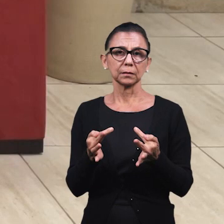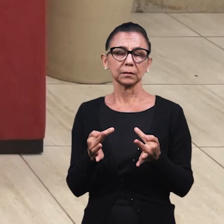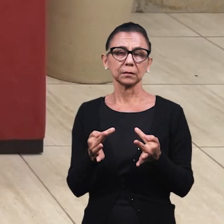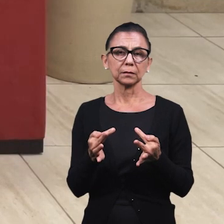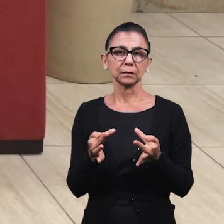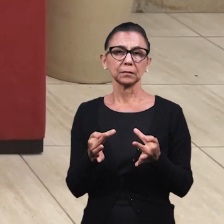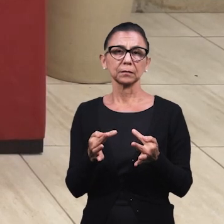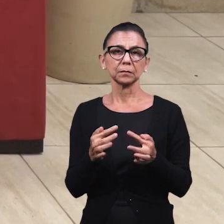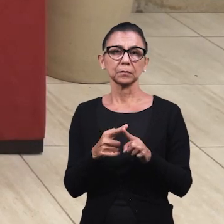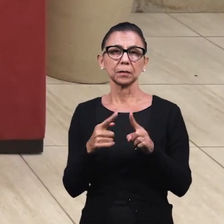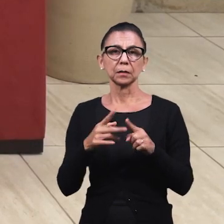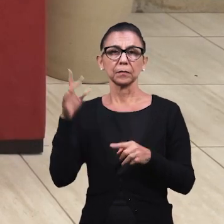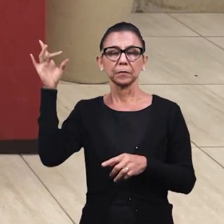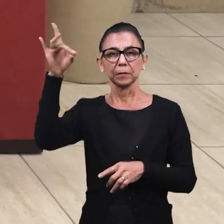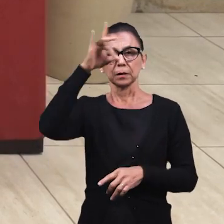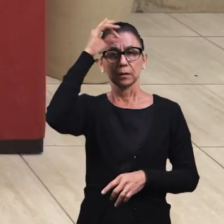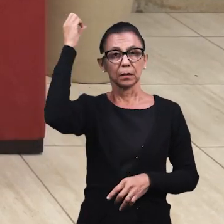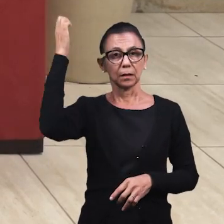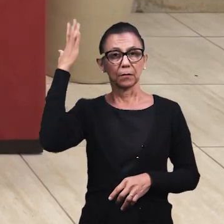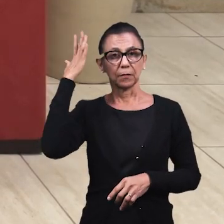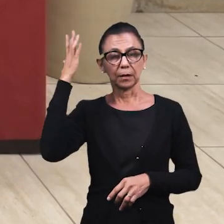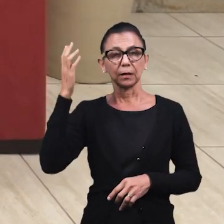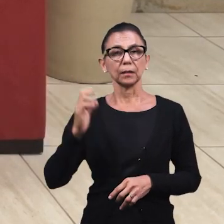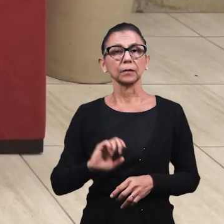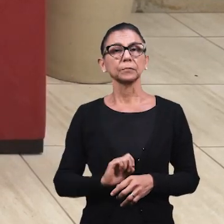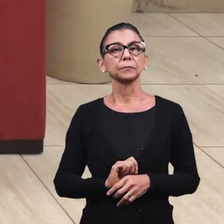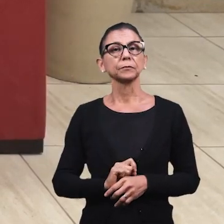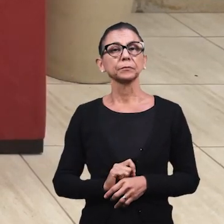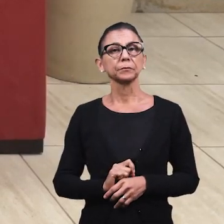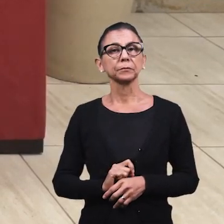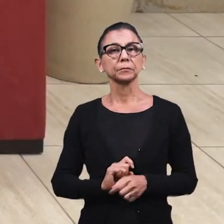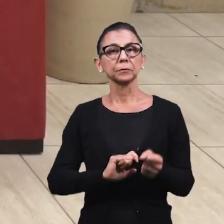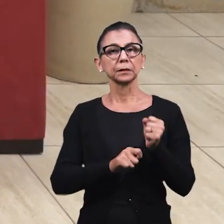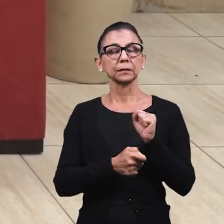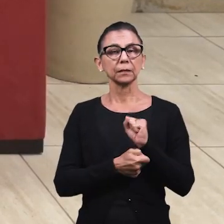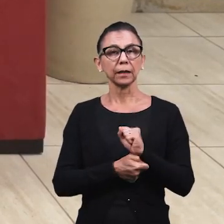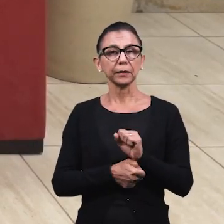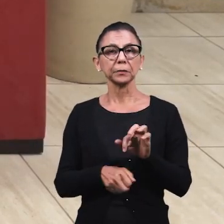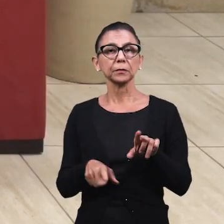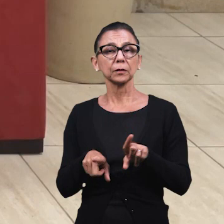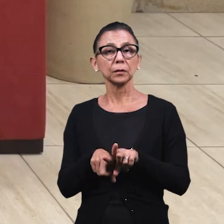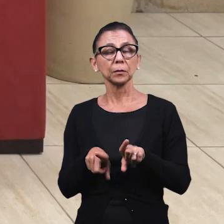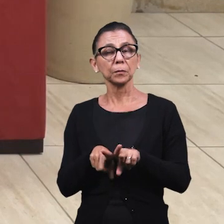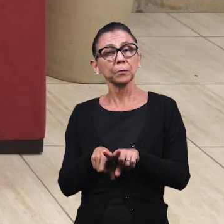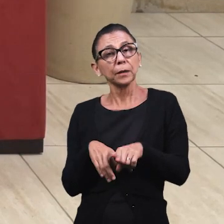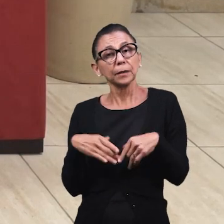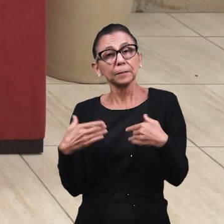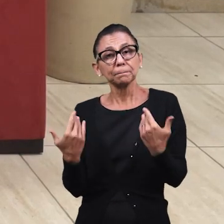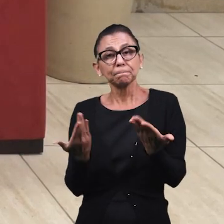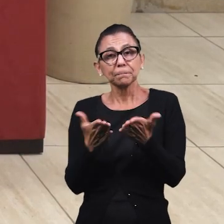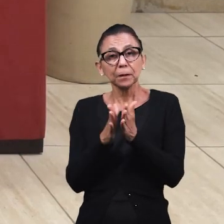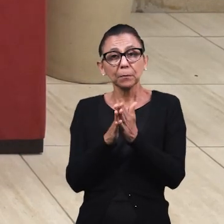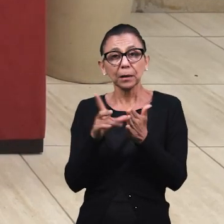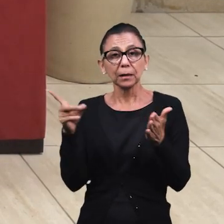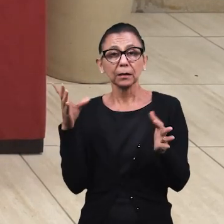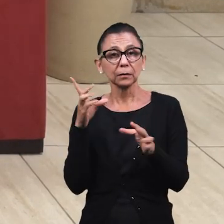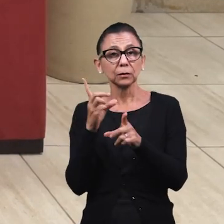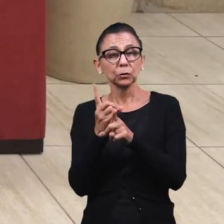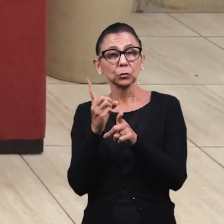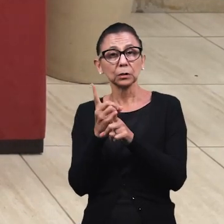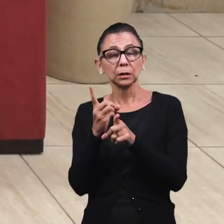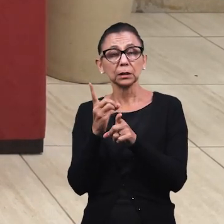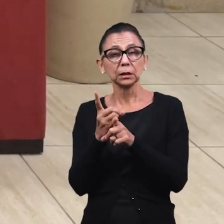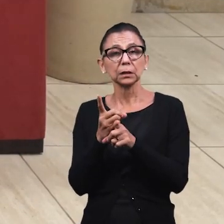que revela esse trabalho, que revela esse mistério, nos leva a meditarmos na palavra de tal forma que vamos encontrando cada vez